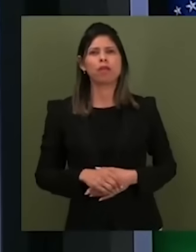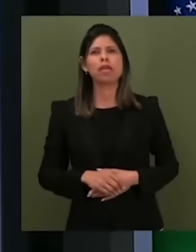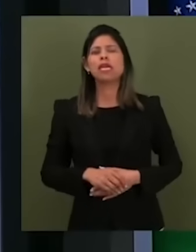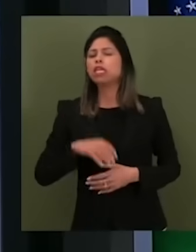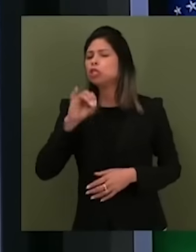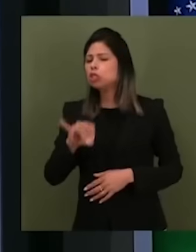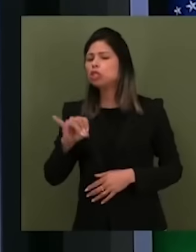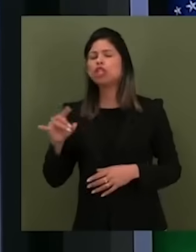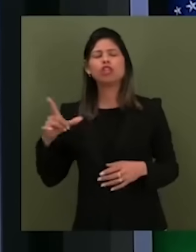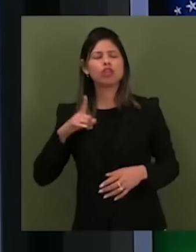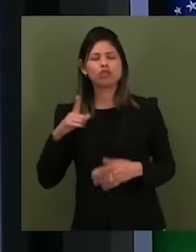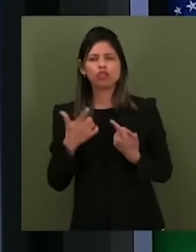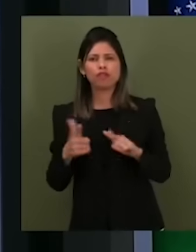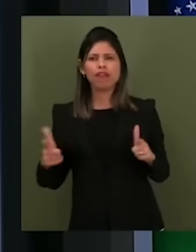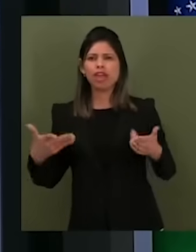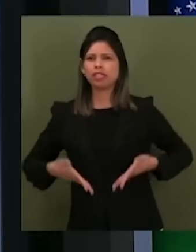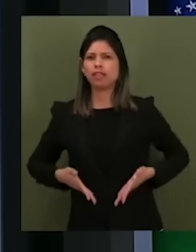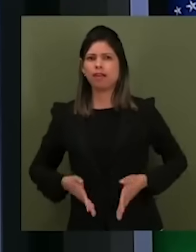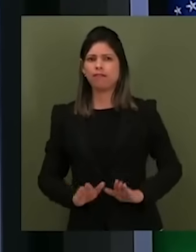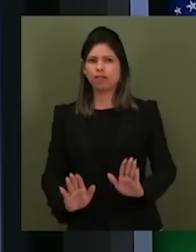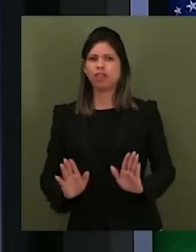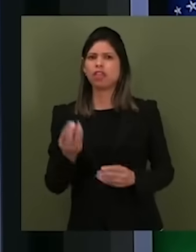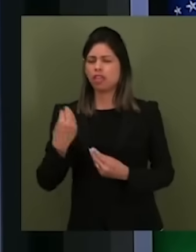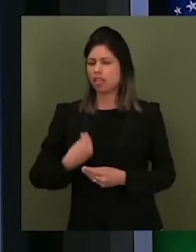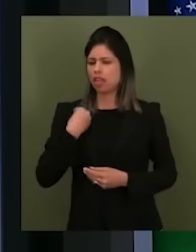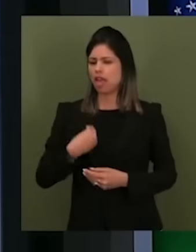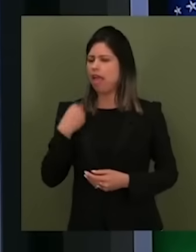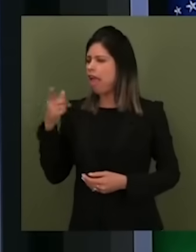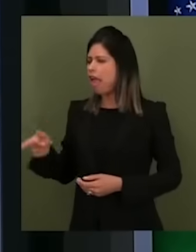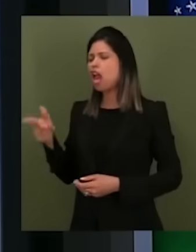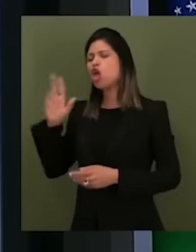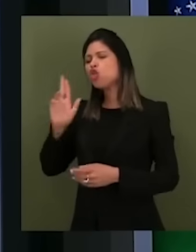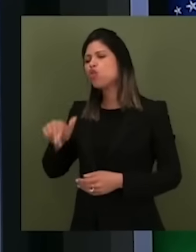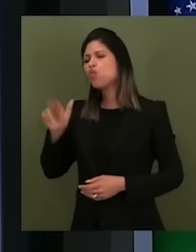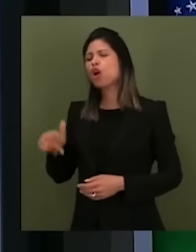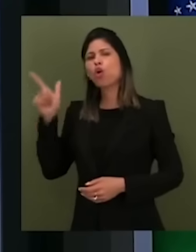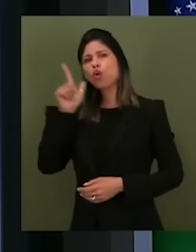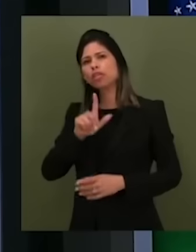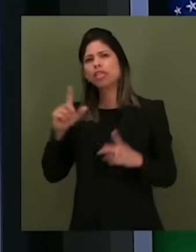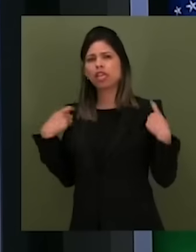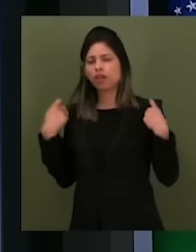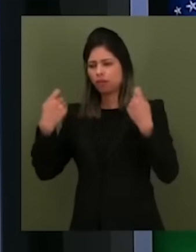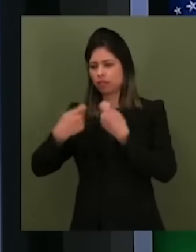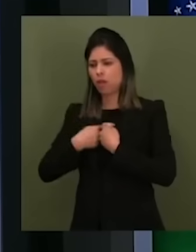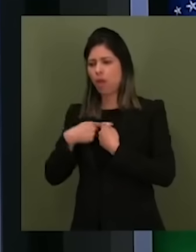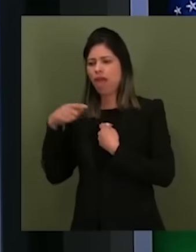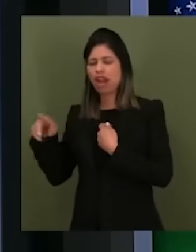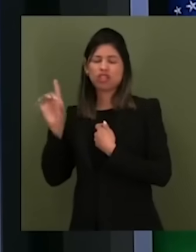Sem o nascituro, ela nunca teria sido ministra. Ela teria sido aquela que poderia ter